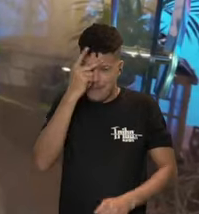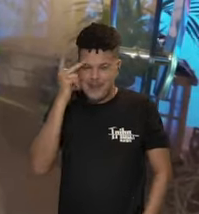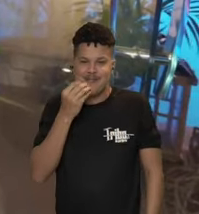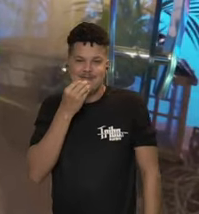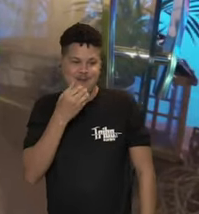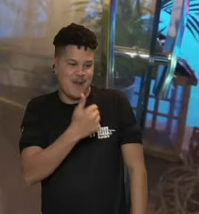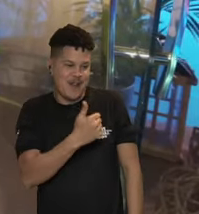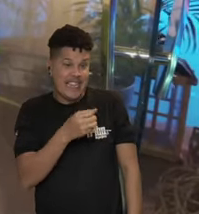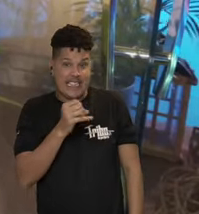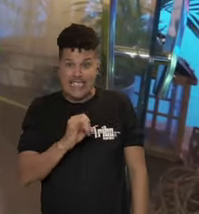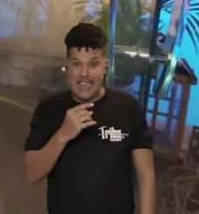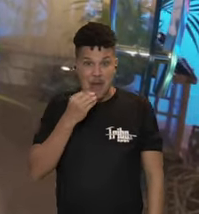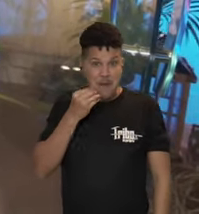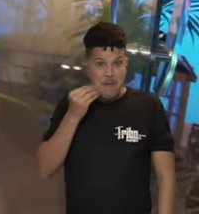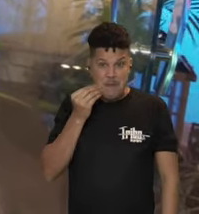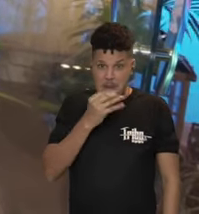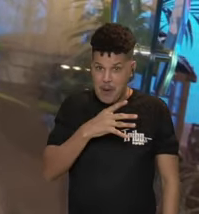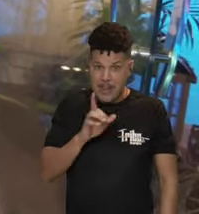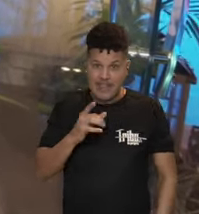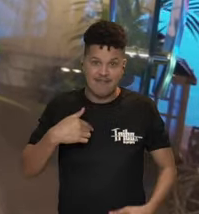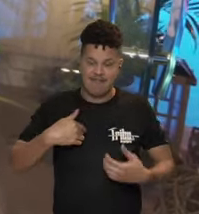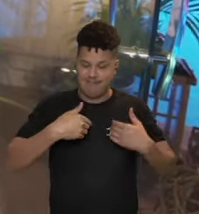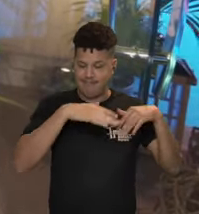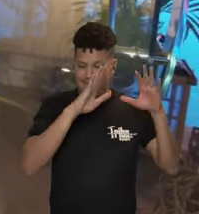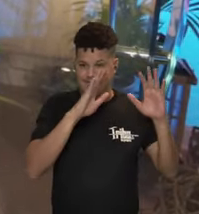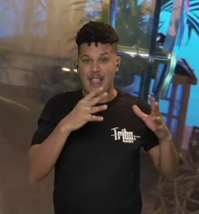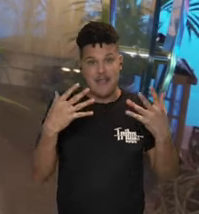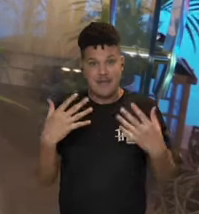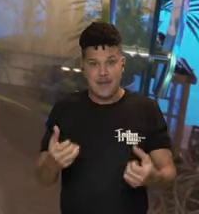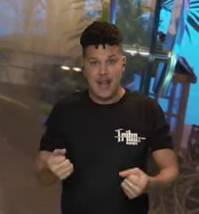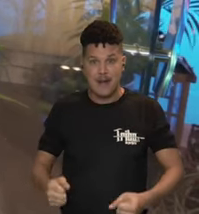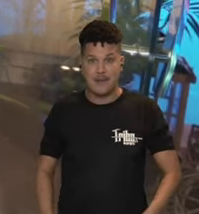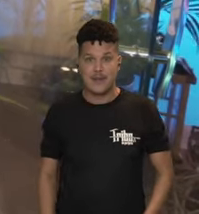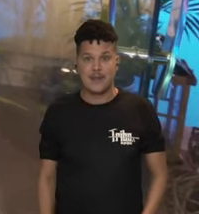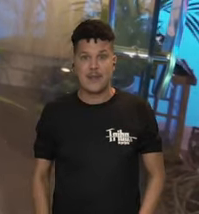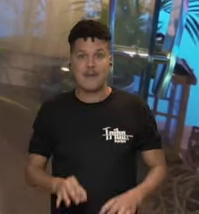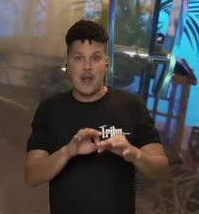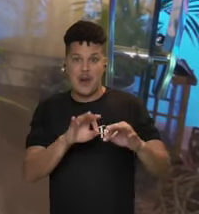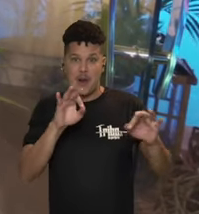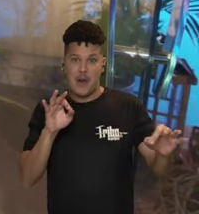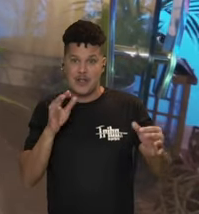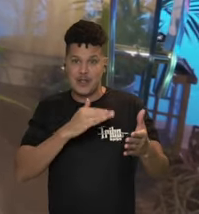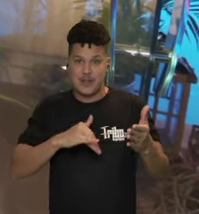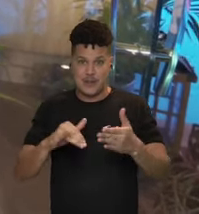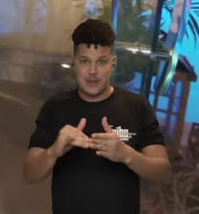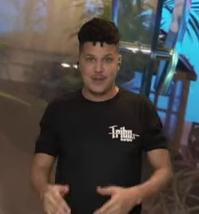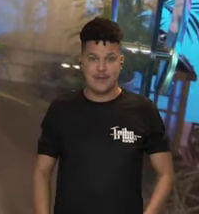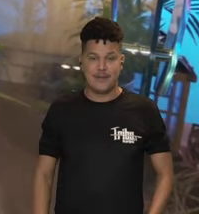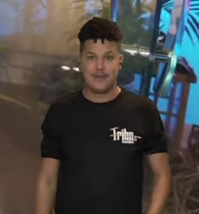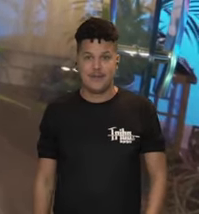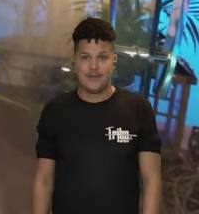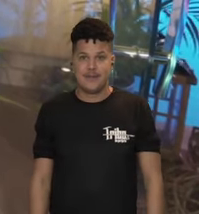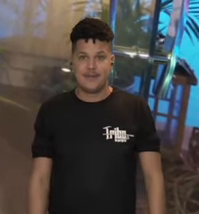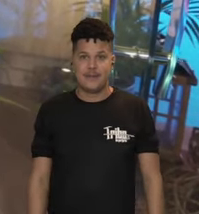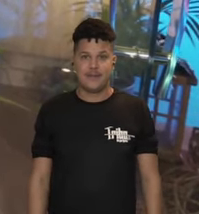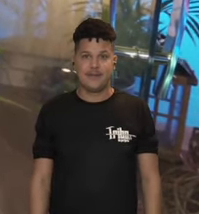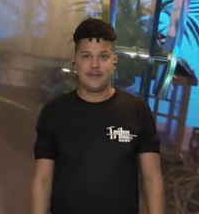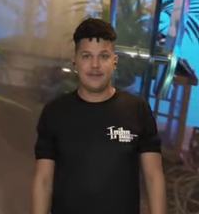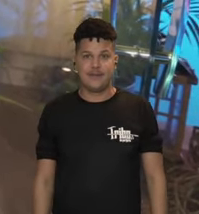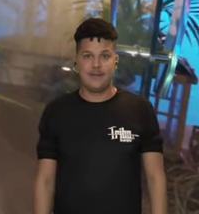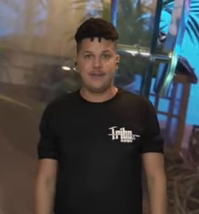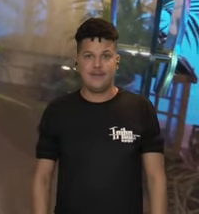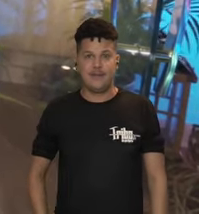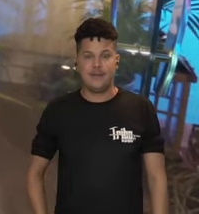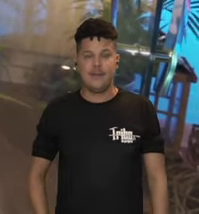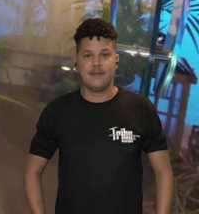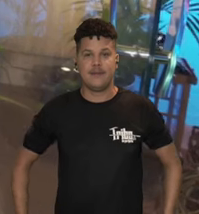fora. Com certeza, joga no sem caô. E é isso. E aí? Bora. Ficar longe de tudo. Bora, bora, isso aqui, ó.